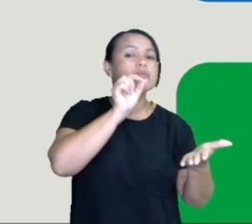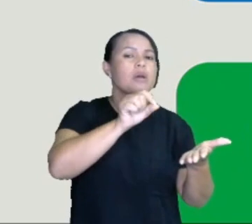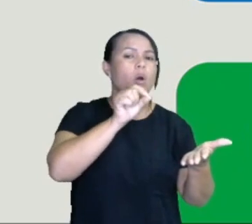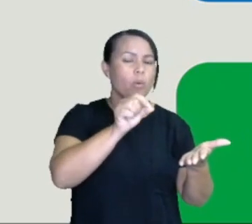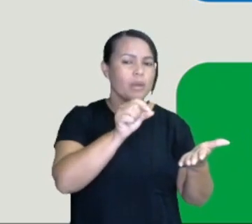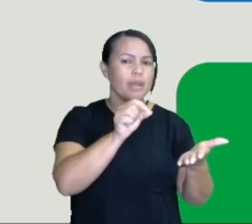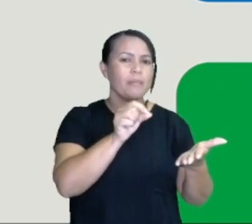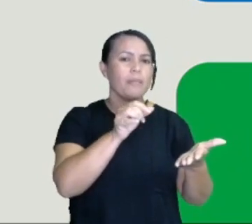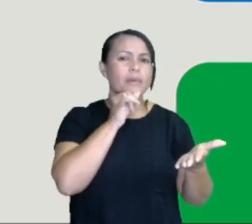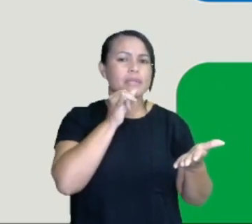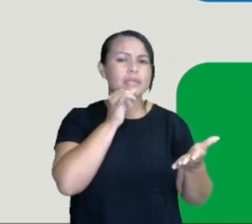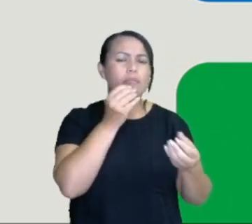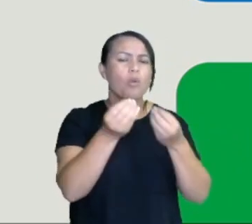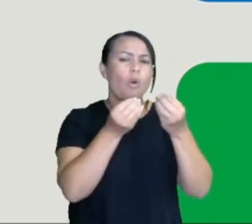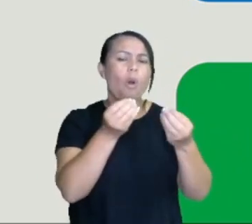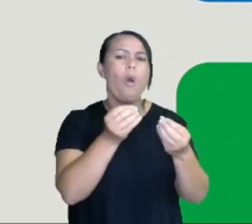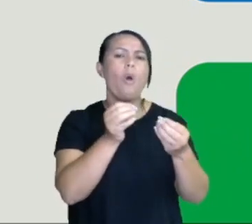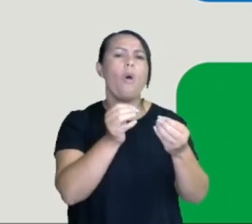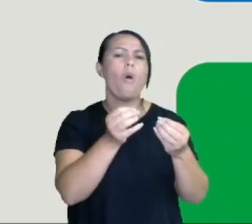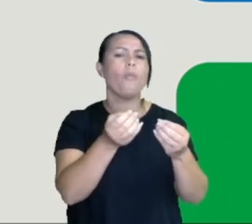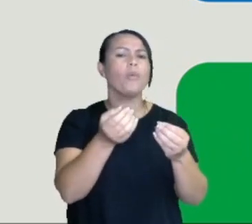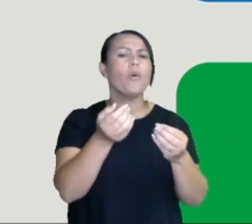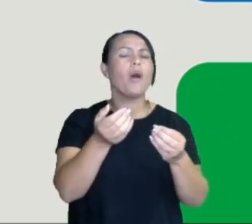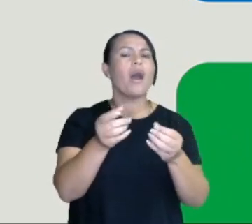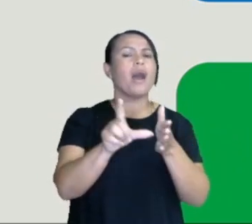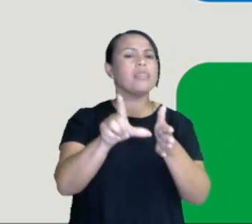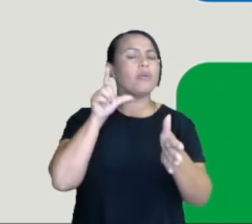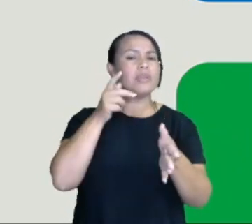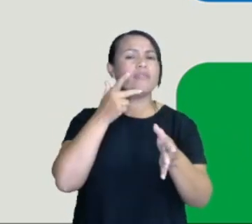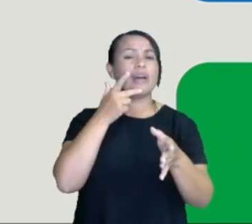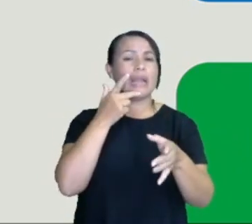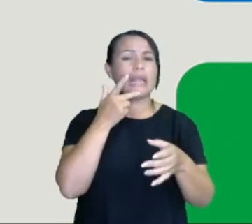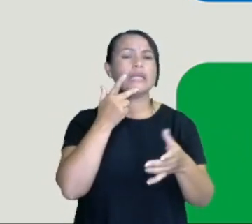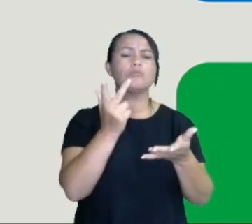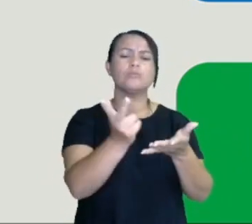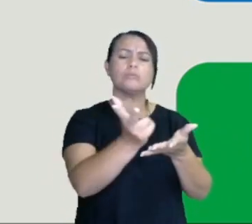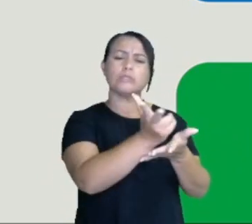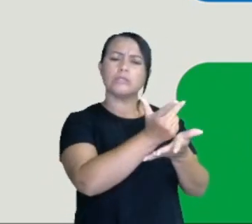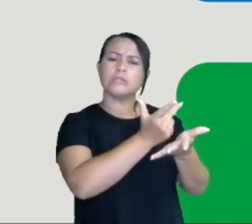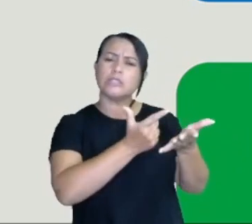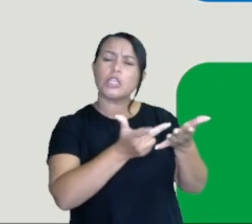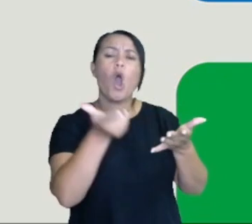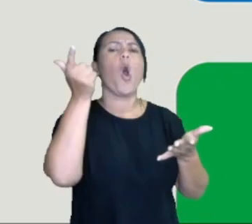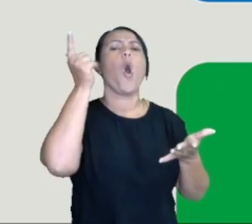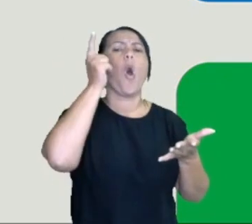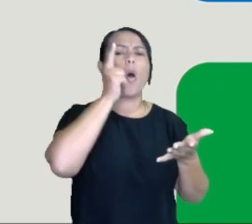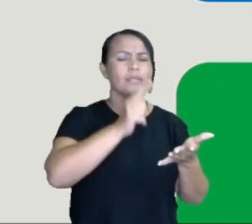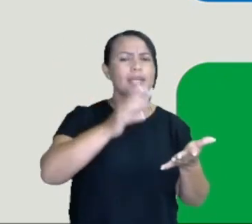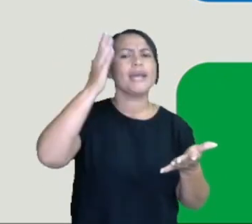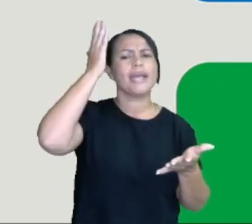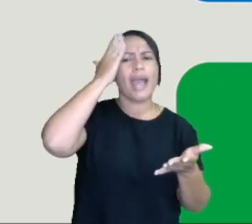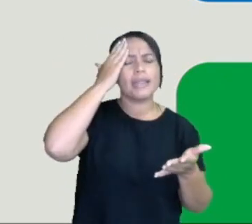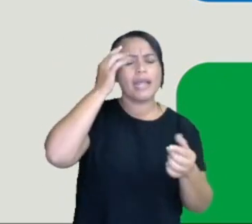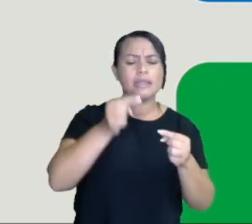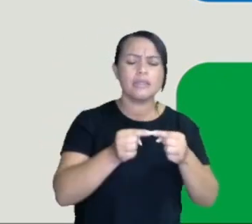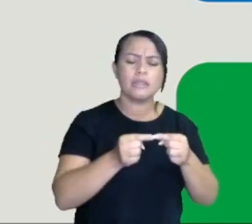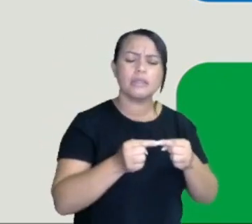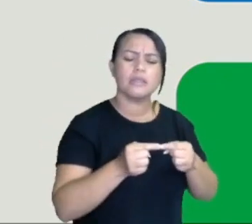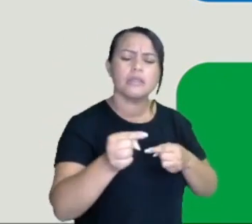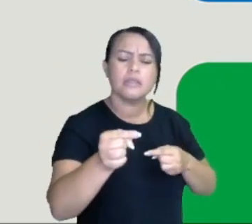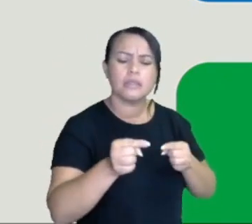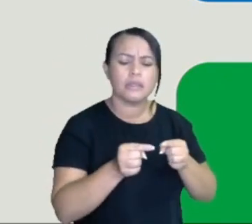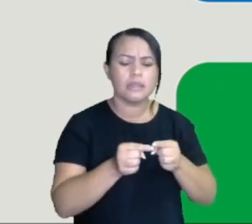de uma precisão, como foi colocado anteriormente, um pouco até grosseira, mas a gente consegue delimitar e